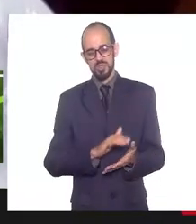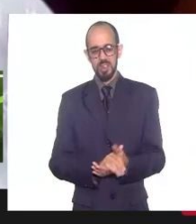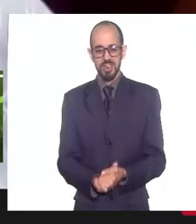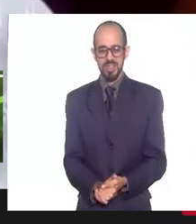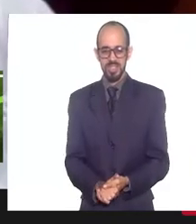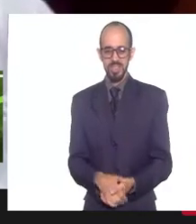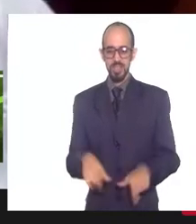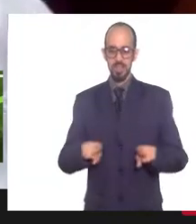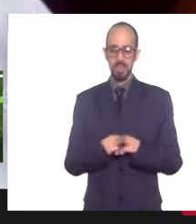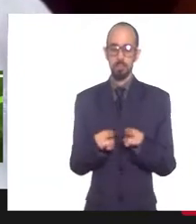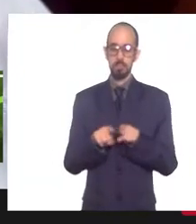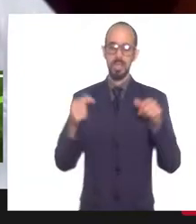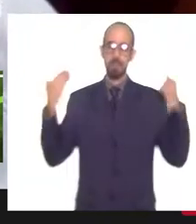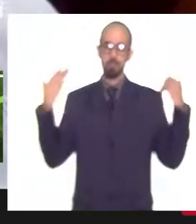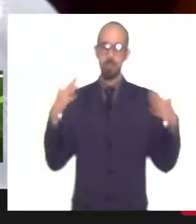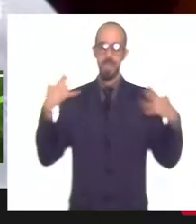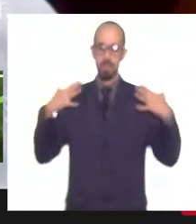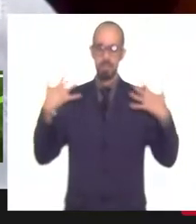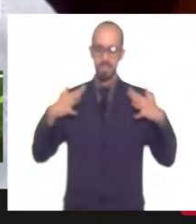E parabenizar,